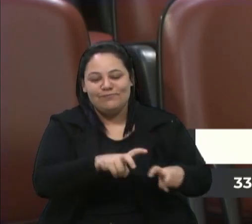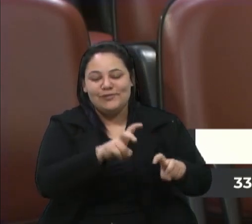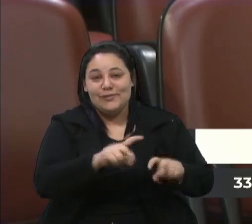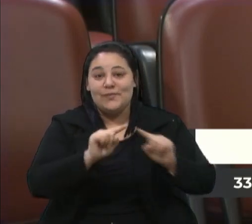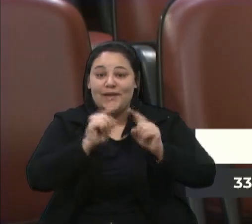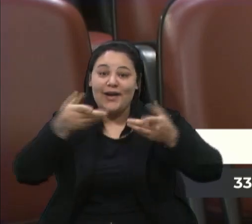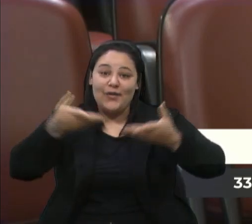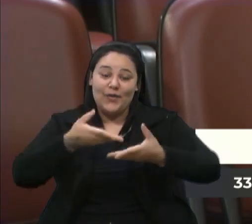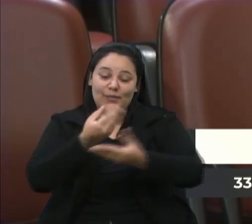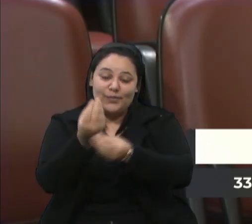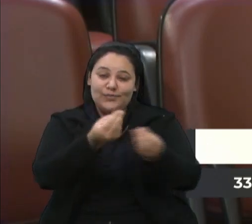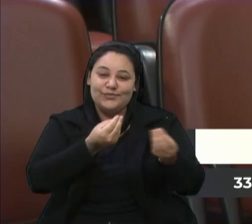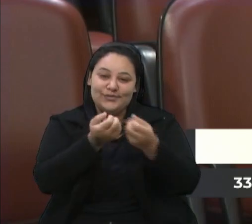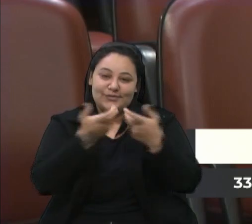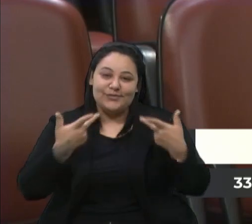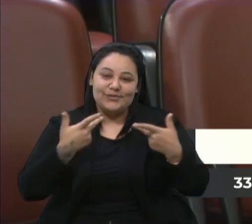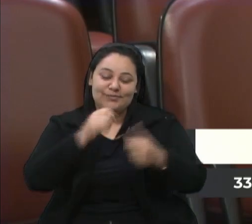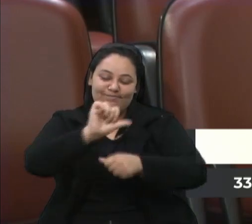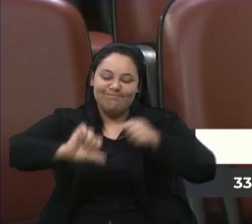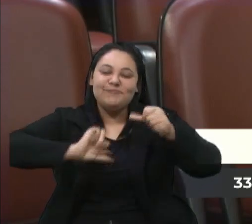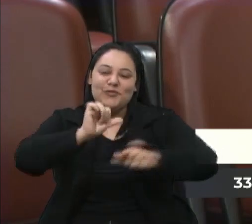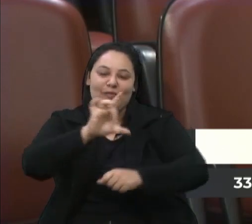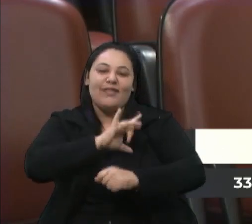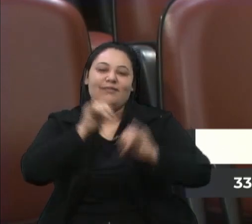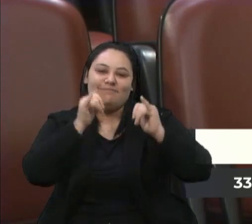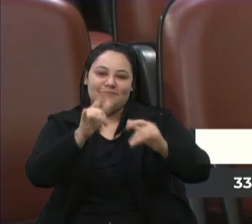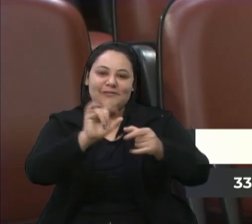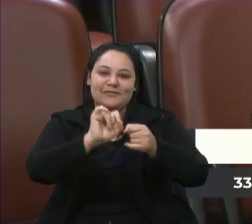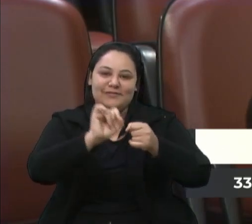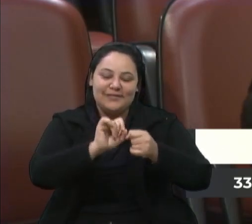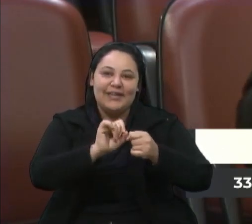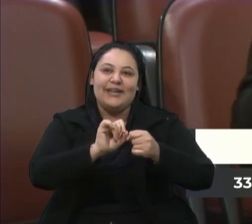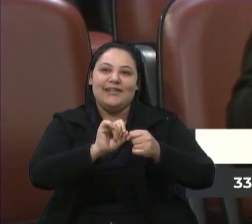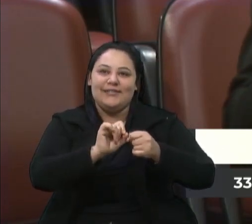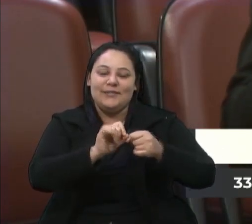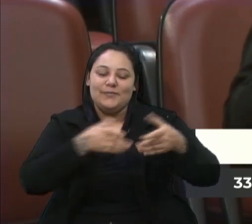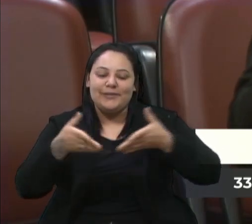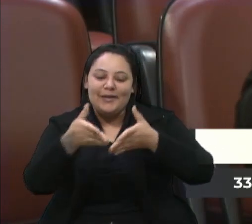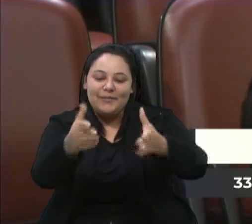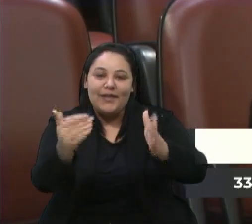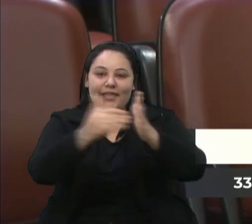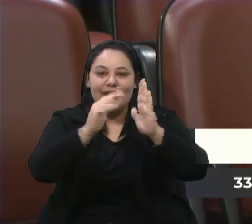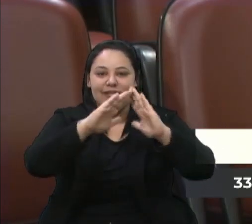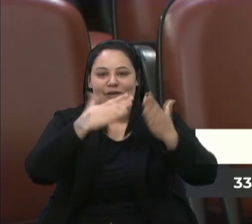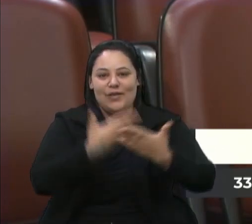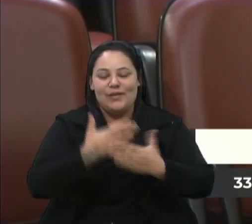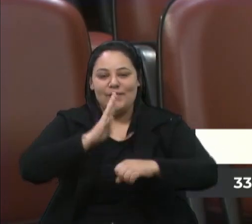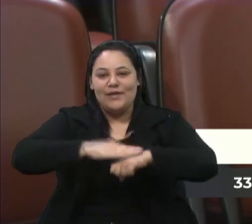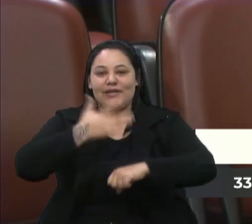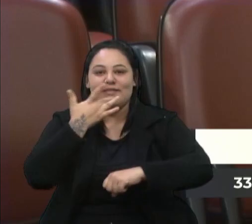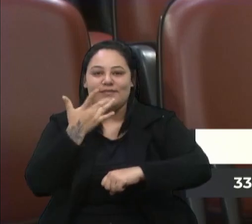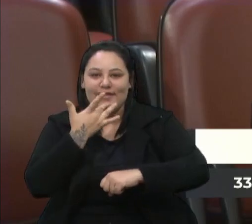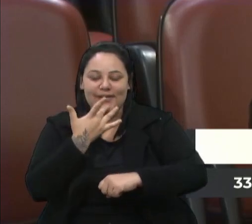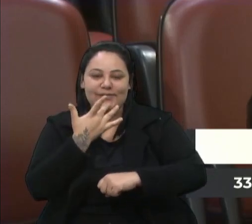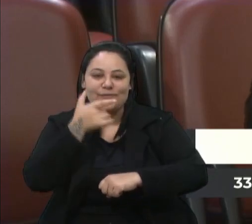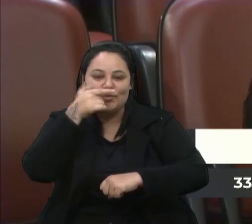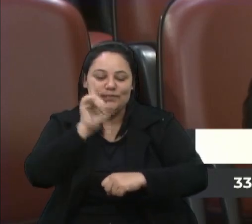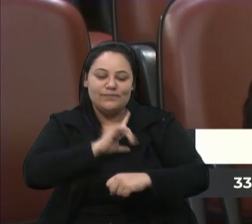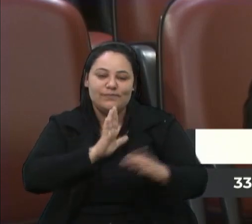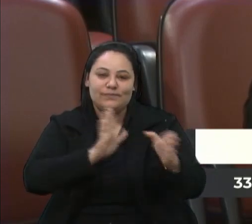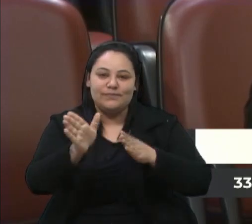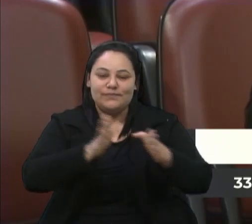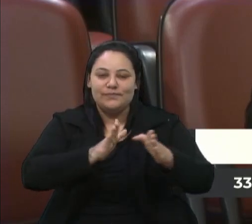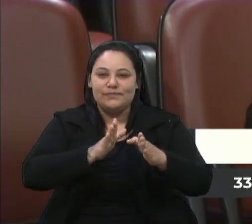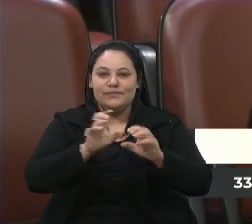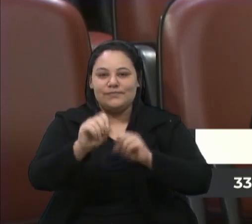mudou, tem ônibus, né, que faz o transporte para o colégio, fica mais fácil nós ensinar as nossas crianças do interior. Então,